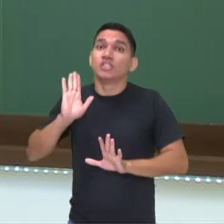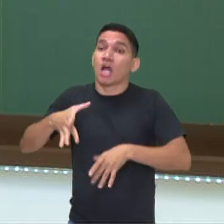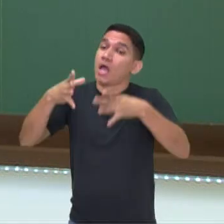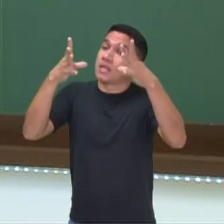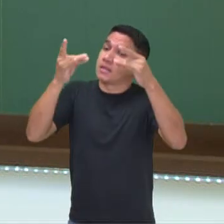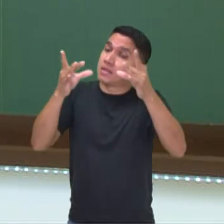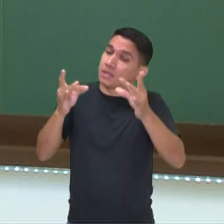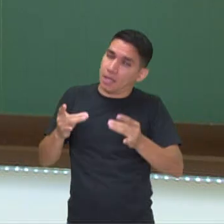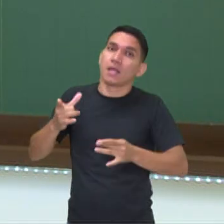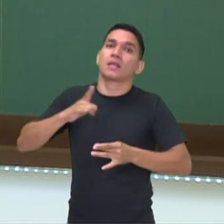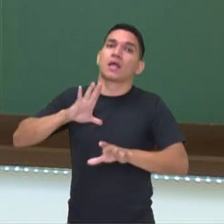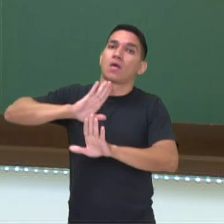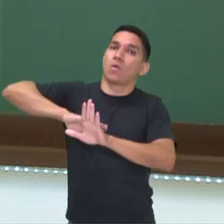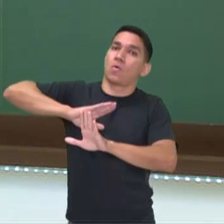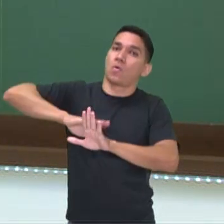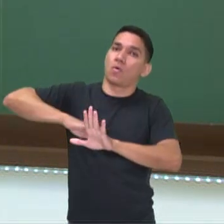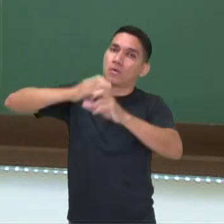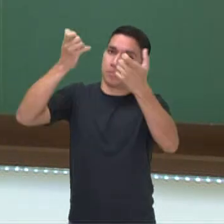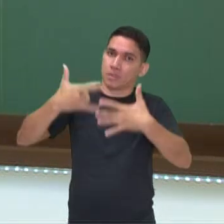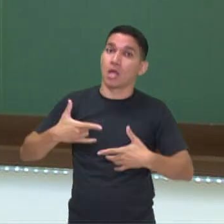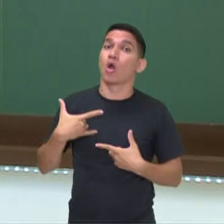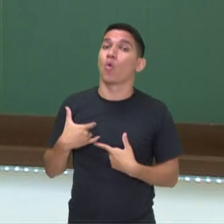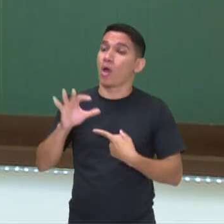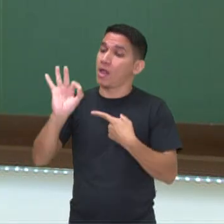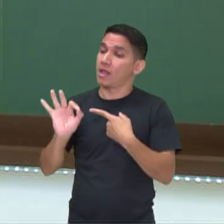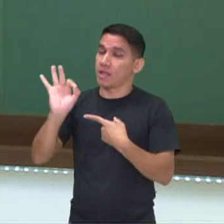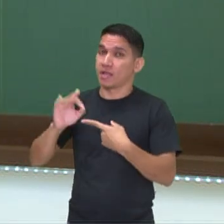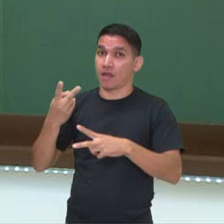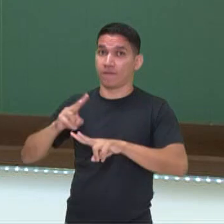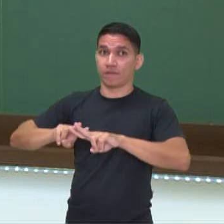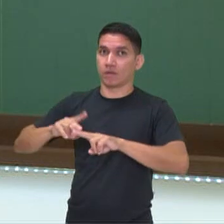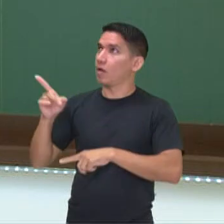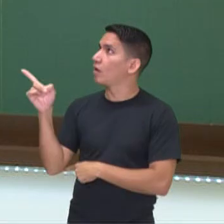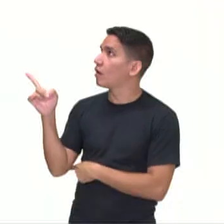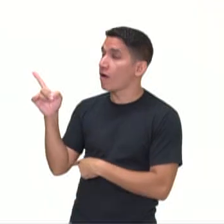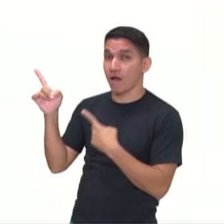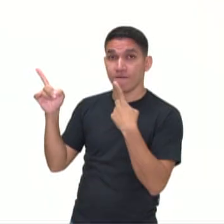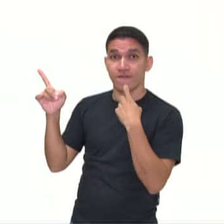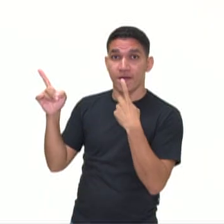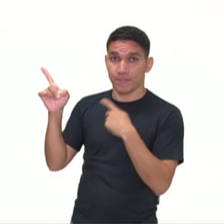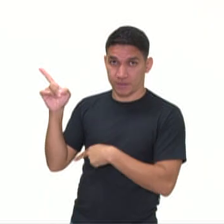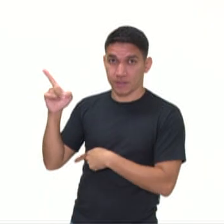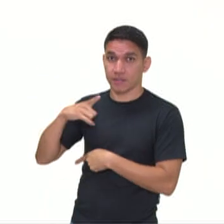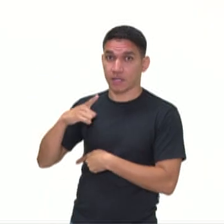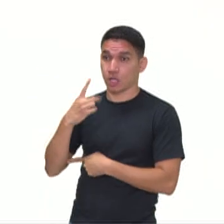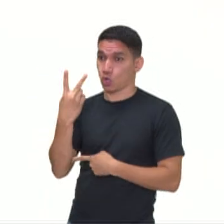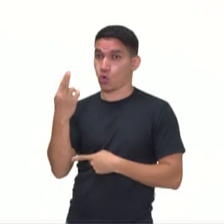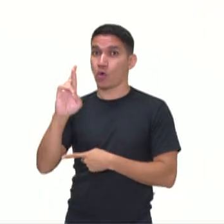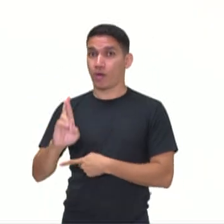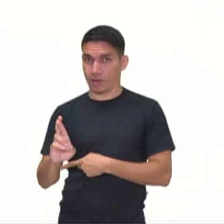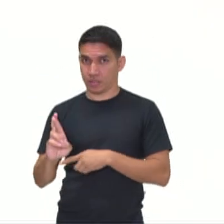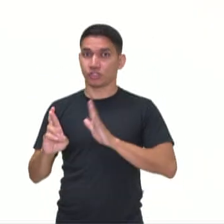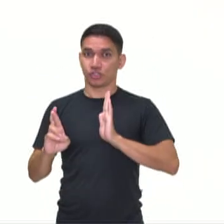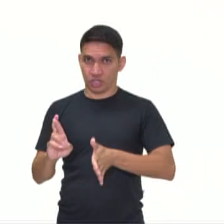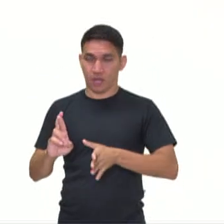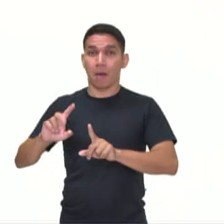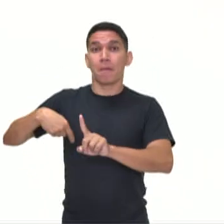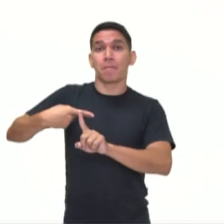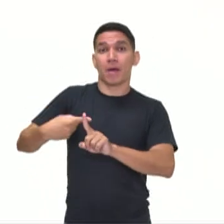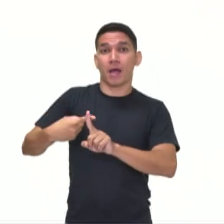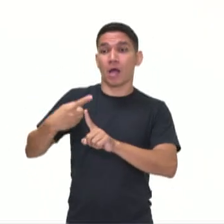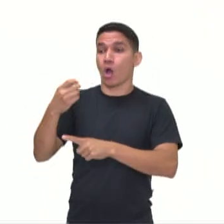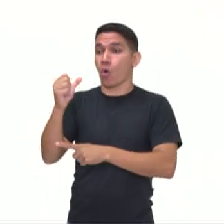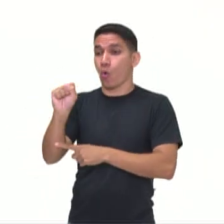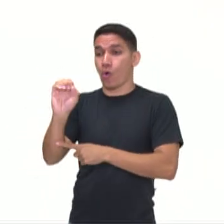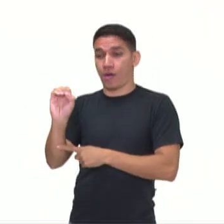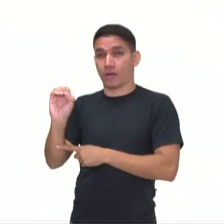não é verdade? Então, nós temos uma taxa fixa, tá aqui até em vermelhinho, ó, uma taxa fixa de R$2,00 mais 80